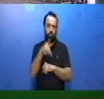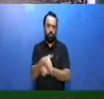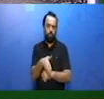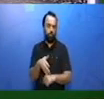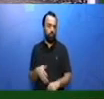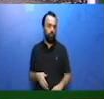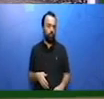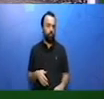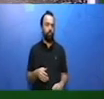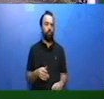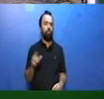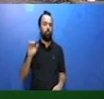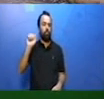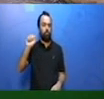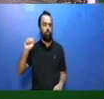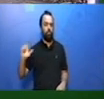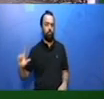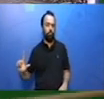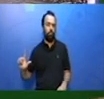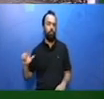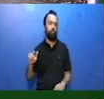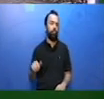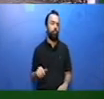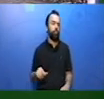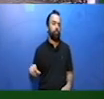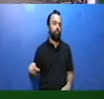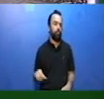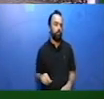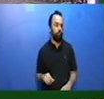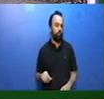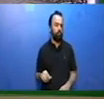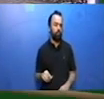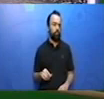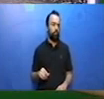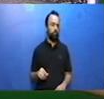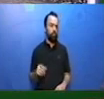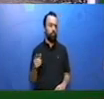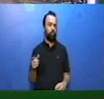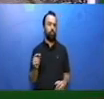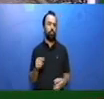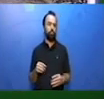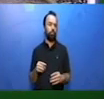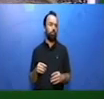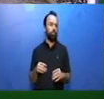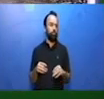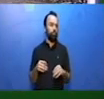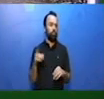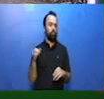de construção. Que tipo de construção tem nesse bairro? Olha lá.